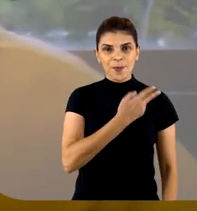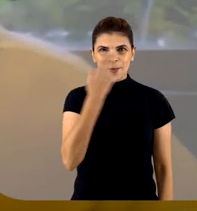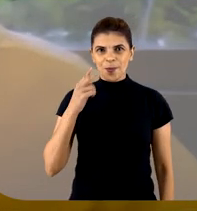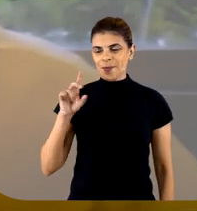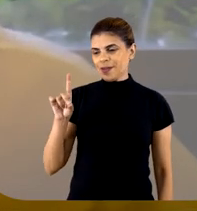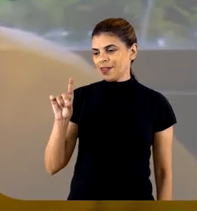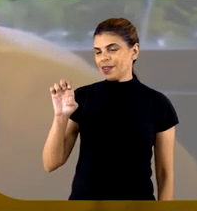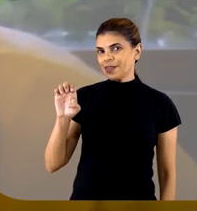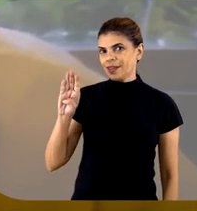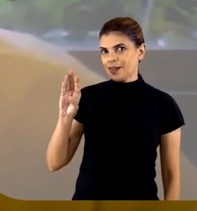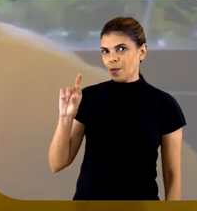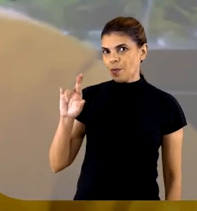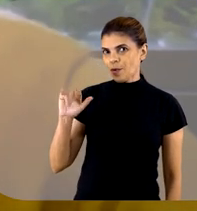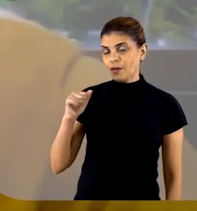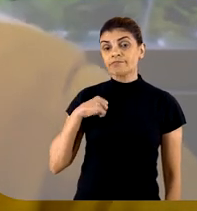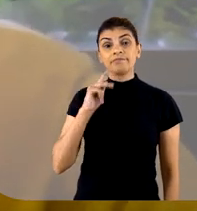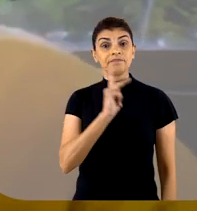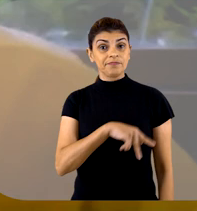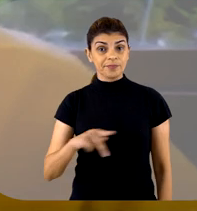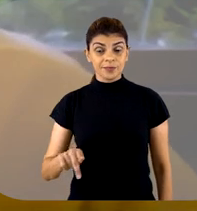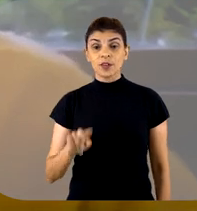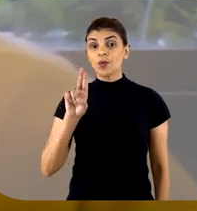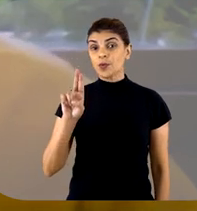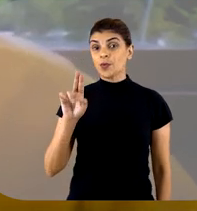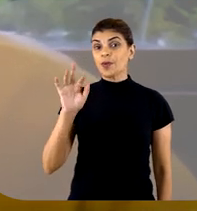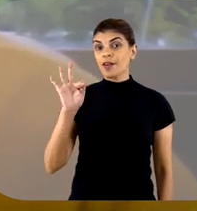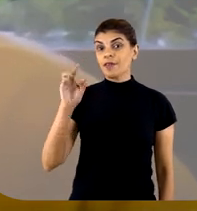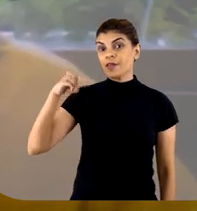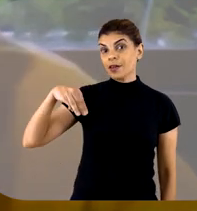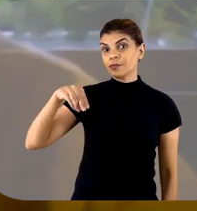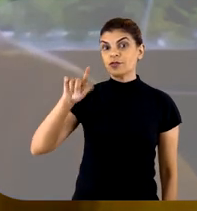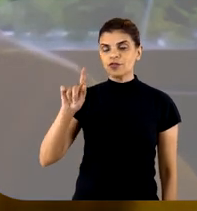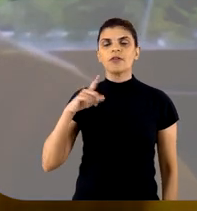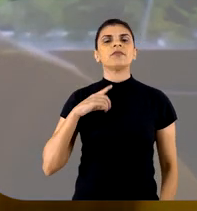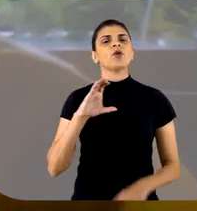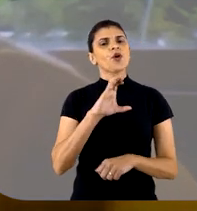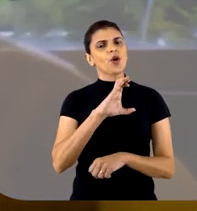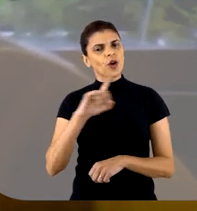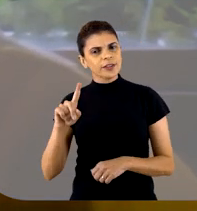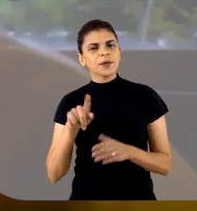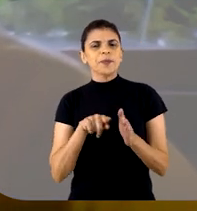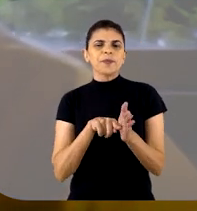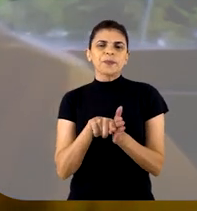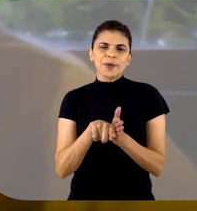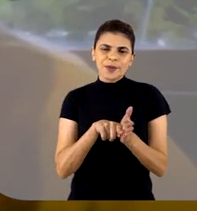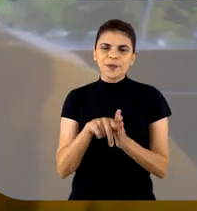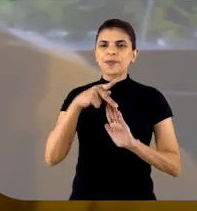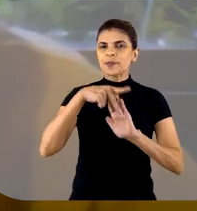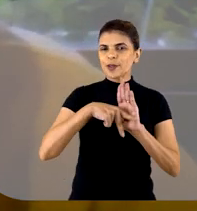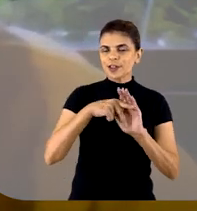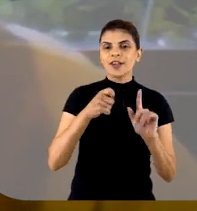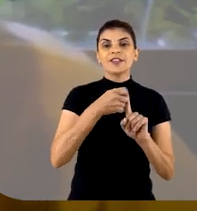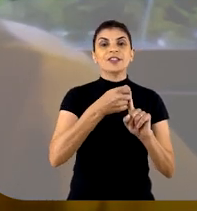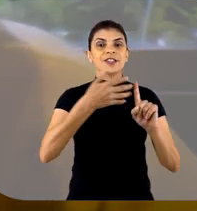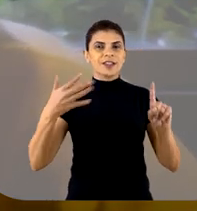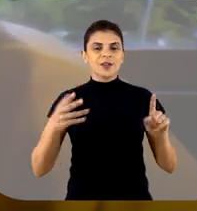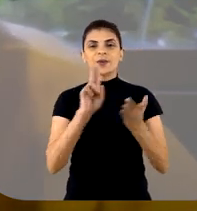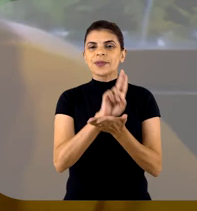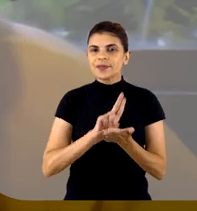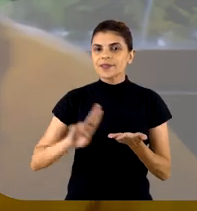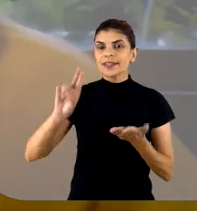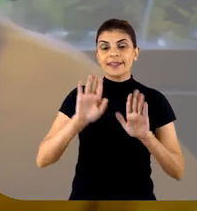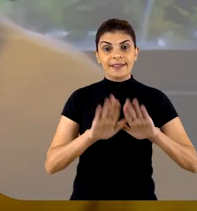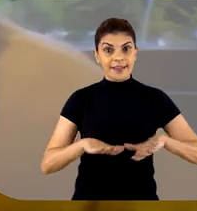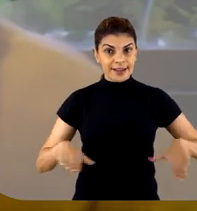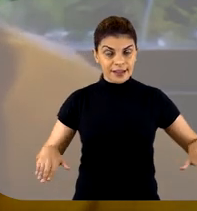Olá, meu nome é Débora Dávila Reis, sou professora da UFMG, criadora e coordenadora do projeto de extensão Universidade das